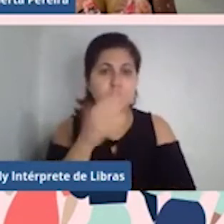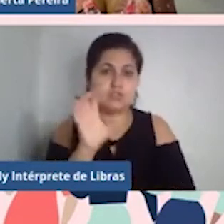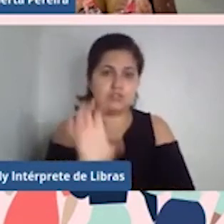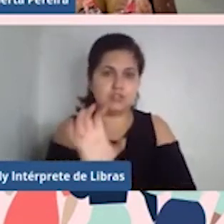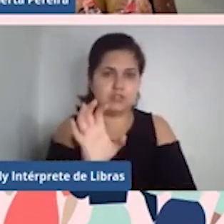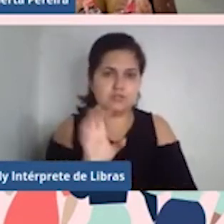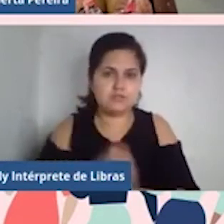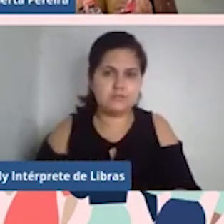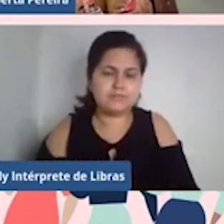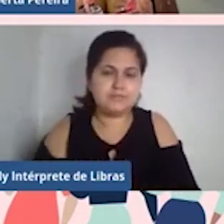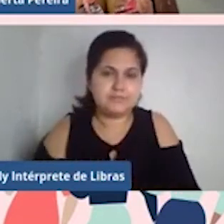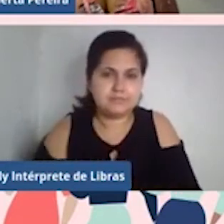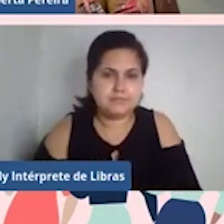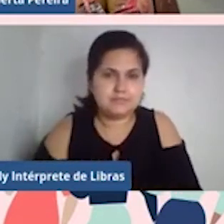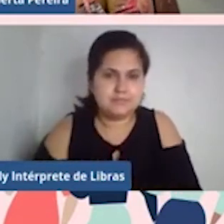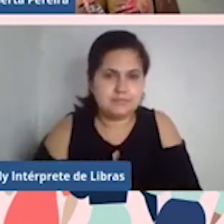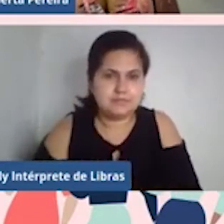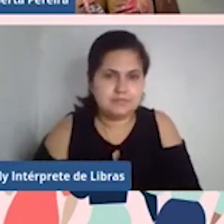isso.